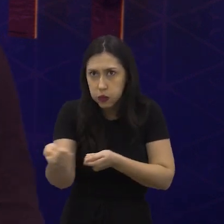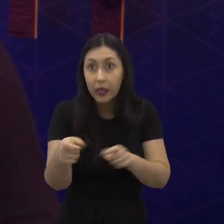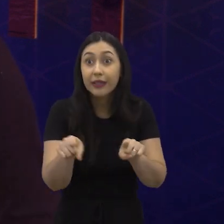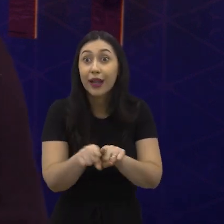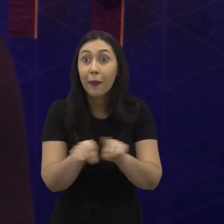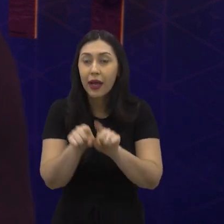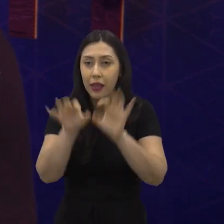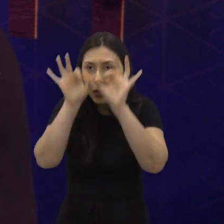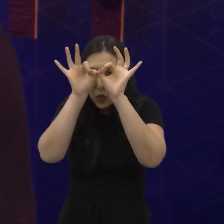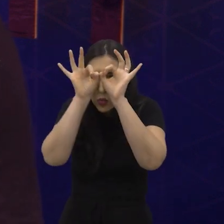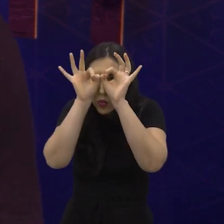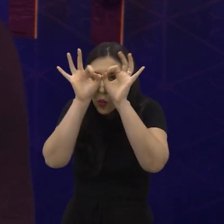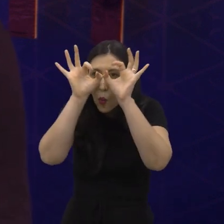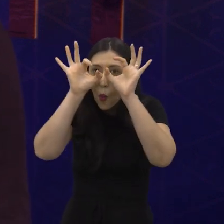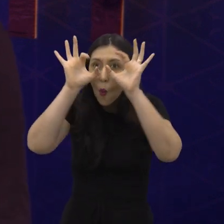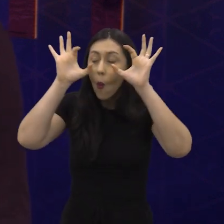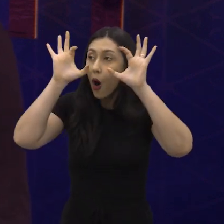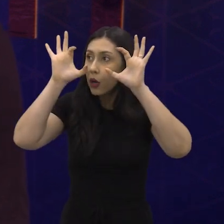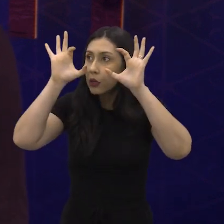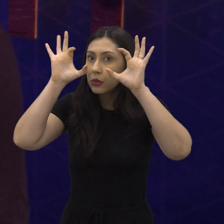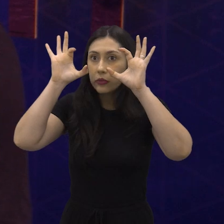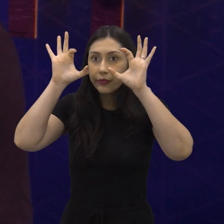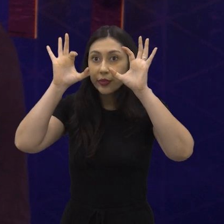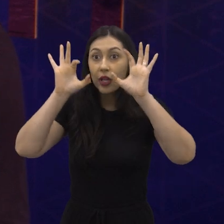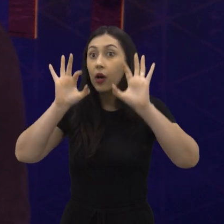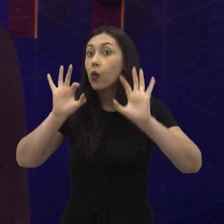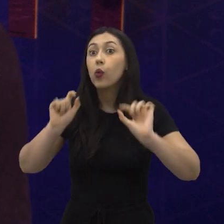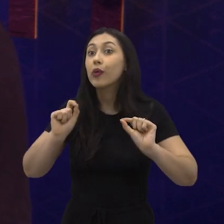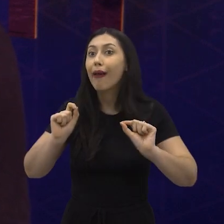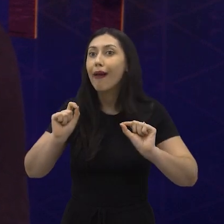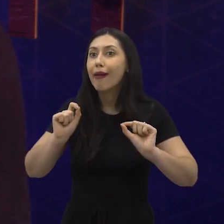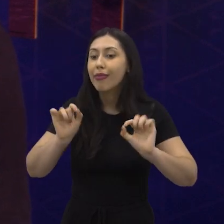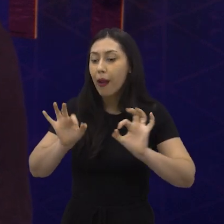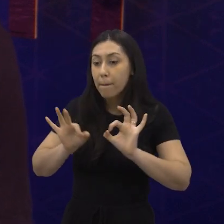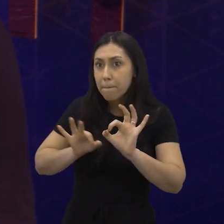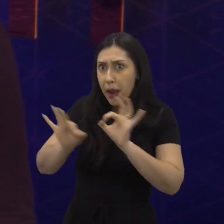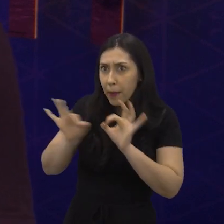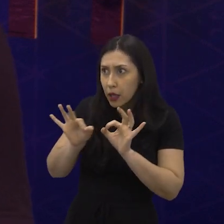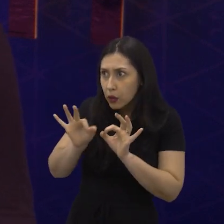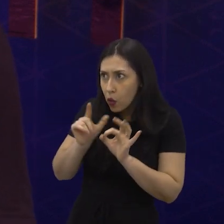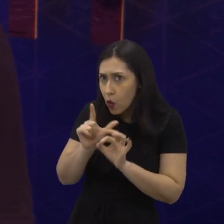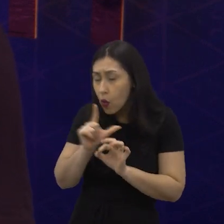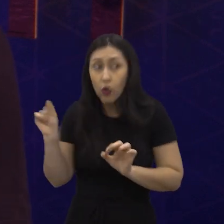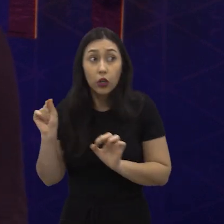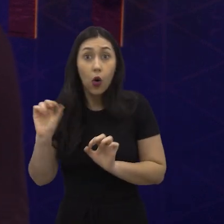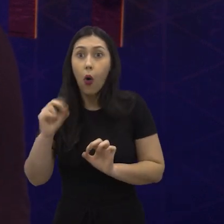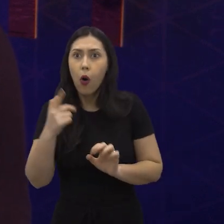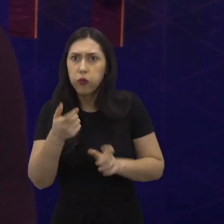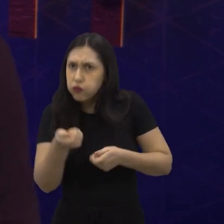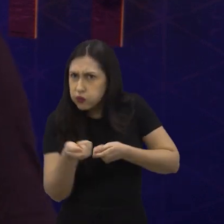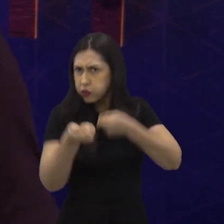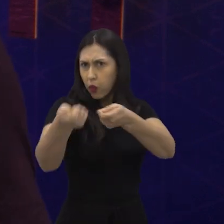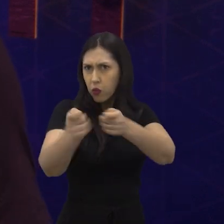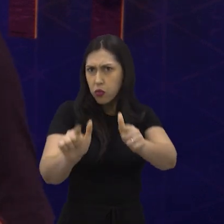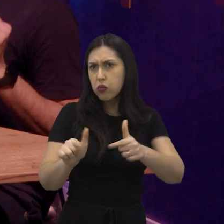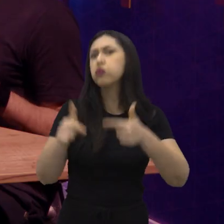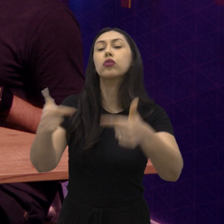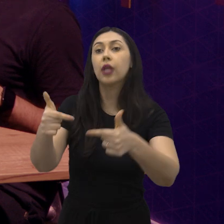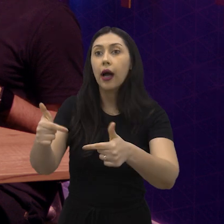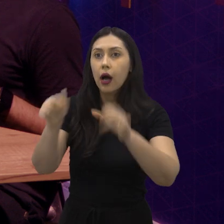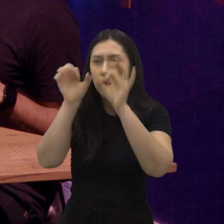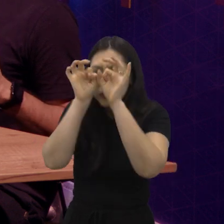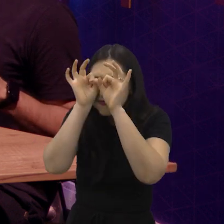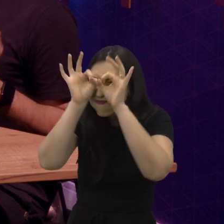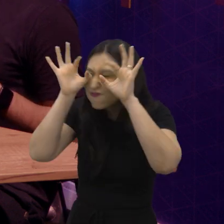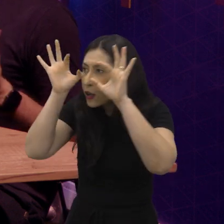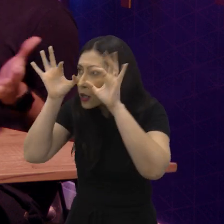a dilatação das pupilas, tudo isso é o nosso corpo preparando a gente para fugir ou para ter uma luta, né? Então, dilatar